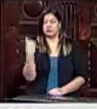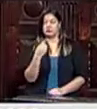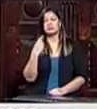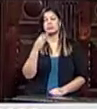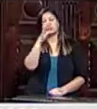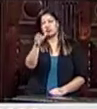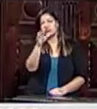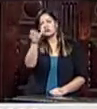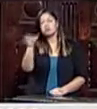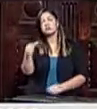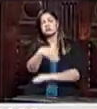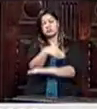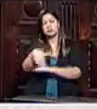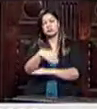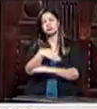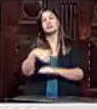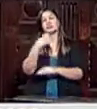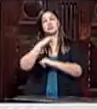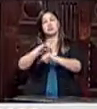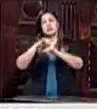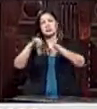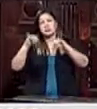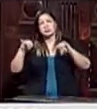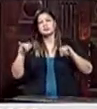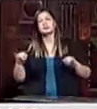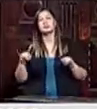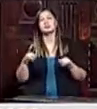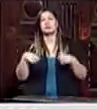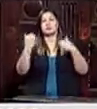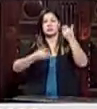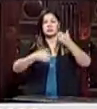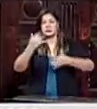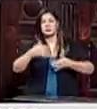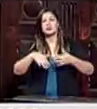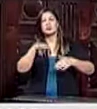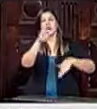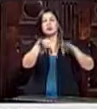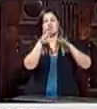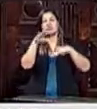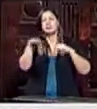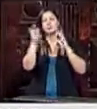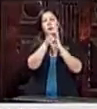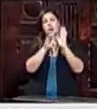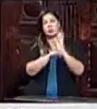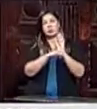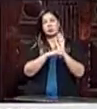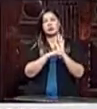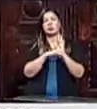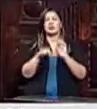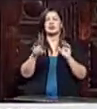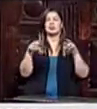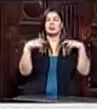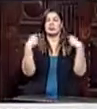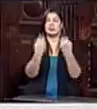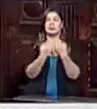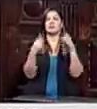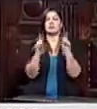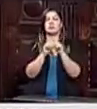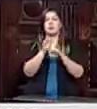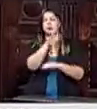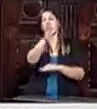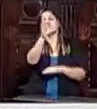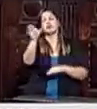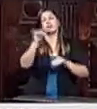também exigindo direta já a convocação de uma Assembleia Constituinte. Estaremos nas ruas com o movimento sindical,